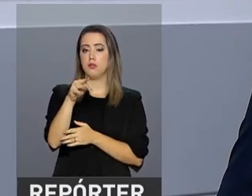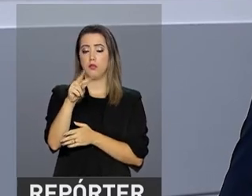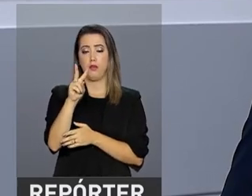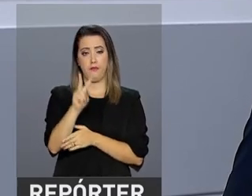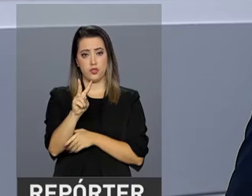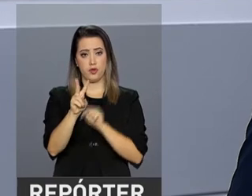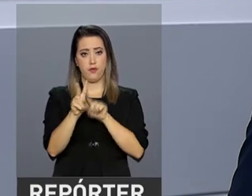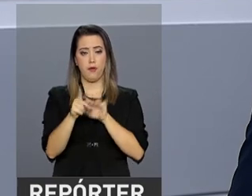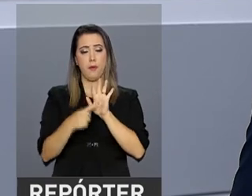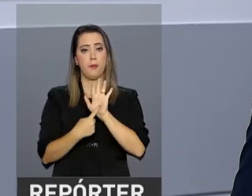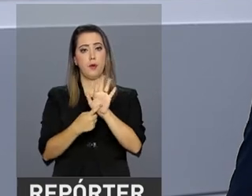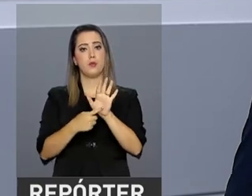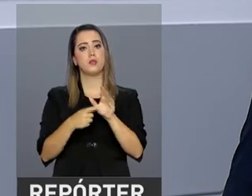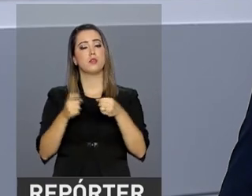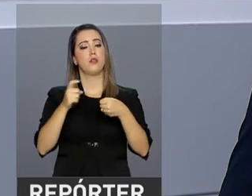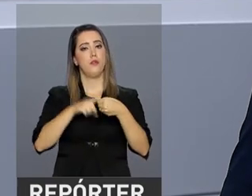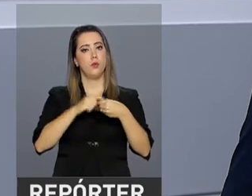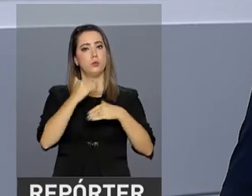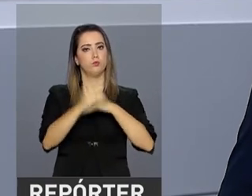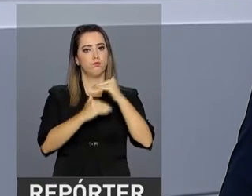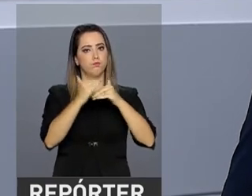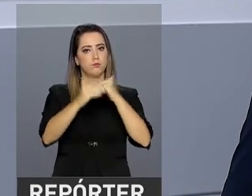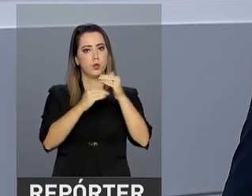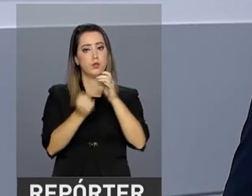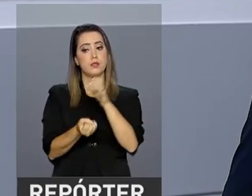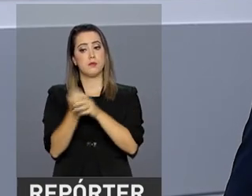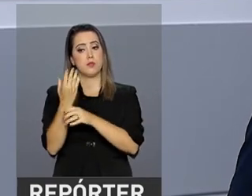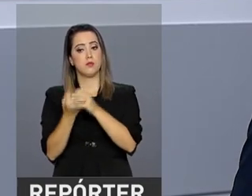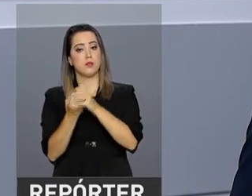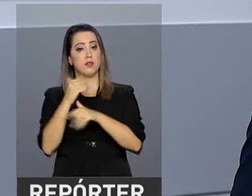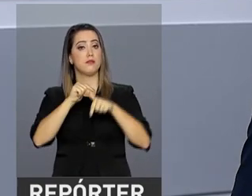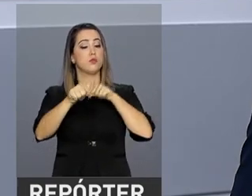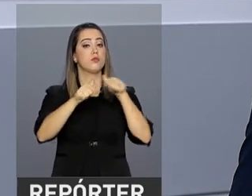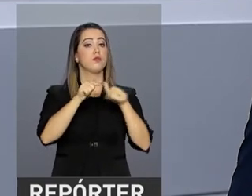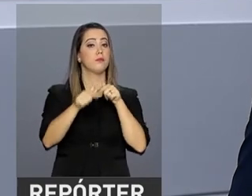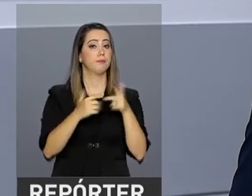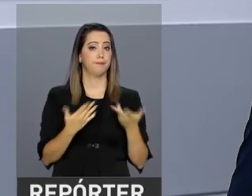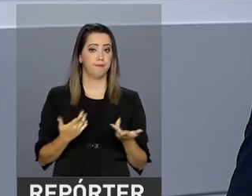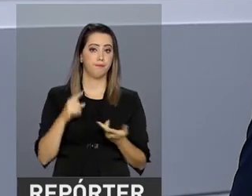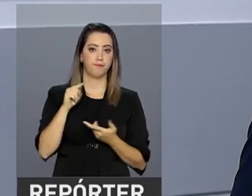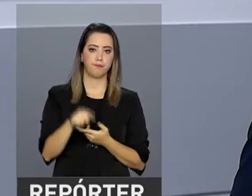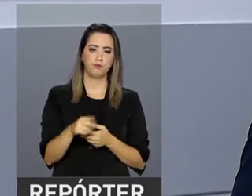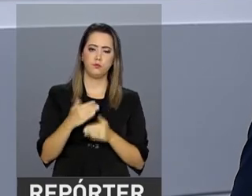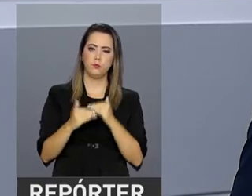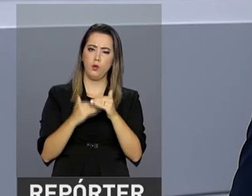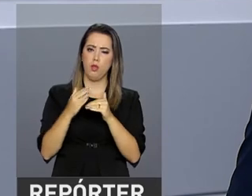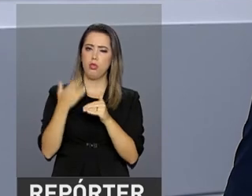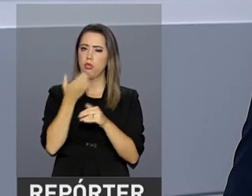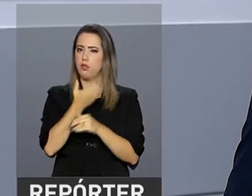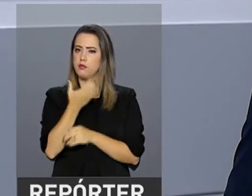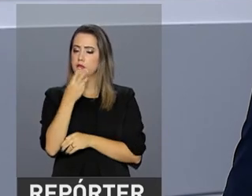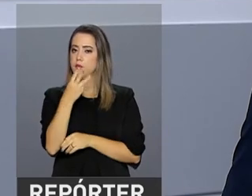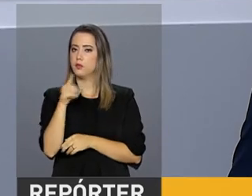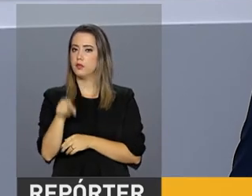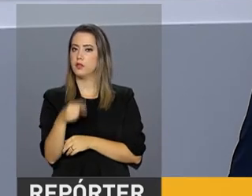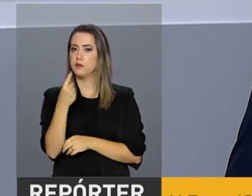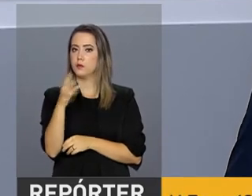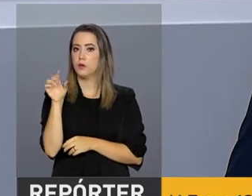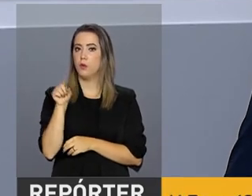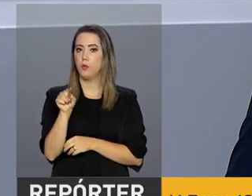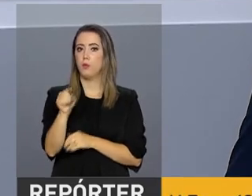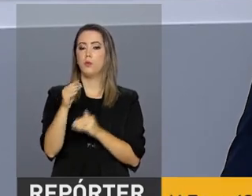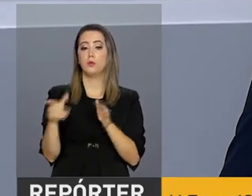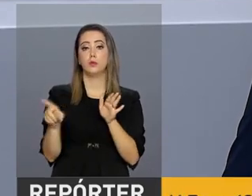do mercado de trabalho nos primeiros meses de 2010 18 em dezembro o índice avançou 3,11 pontos chegando a